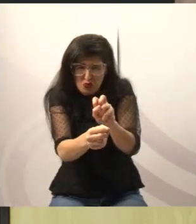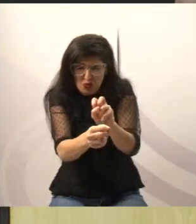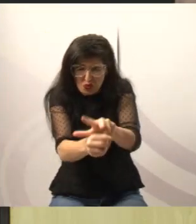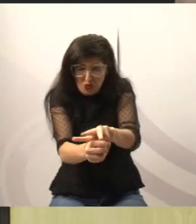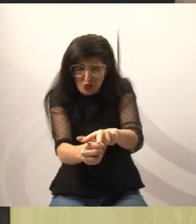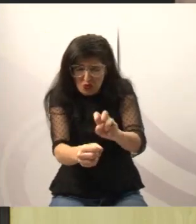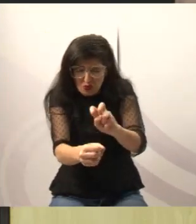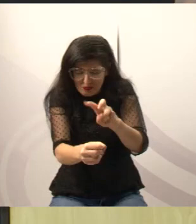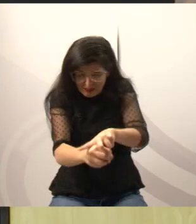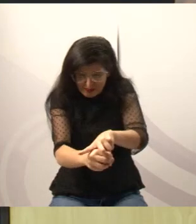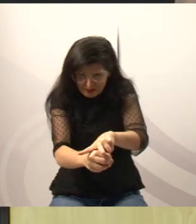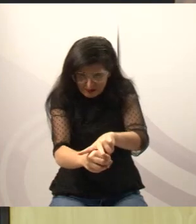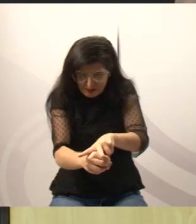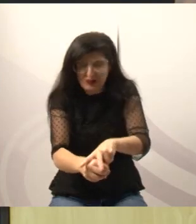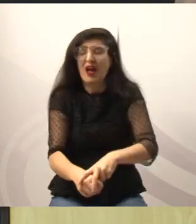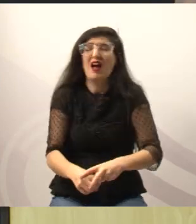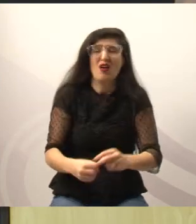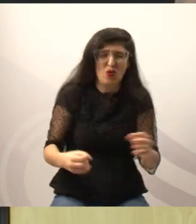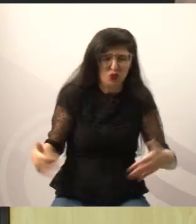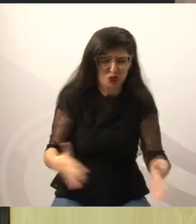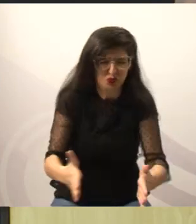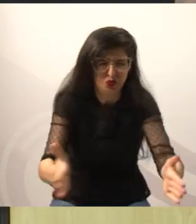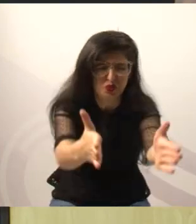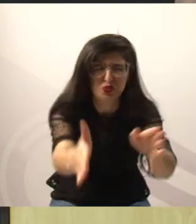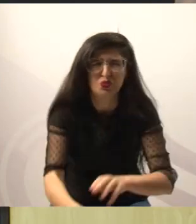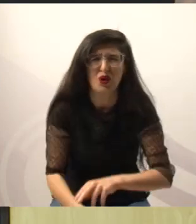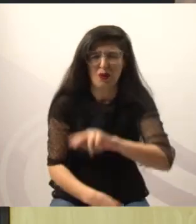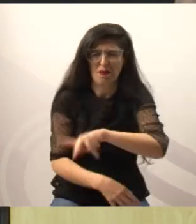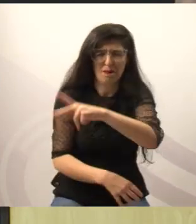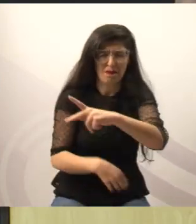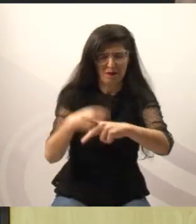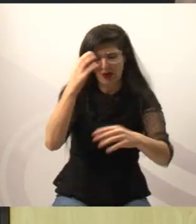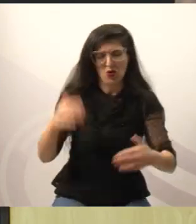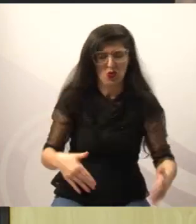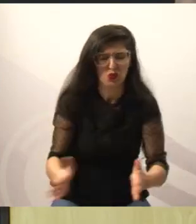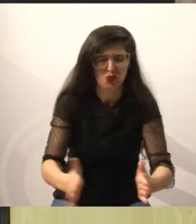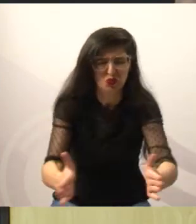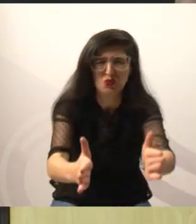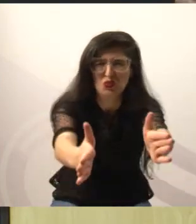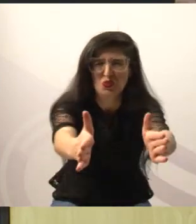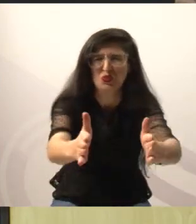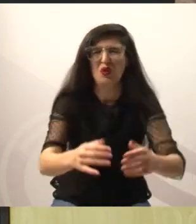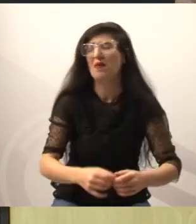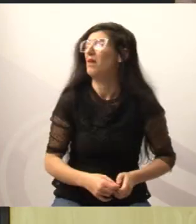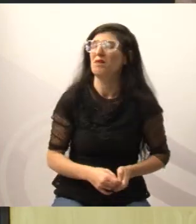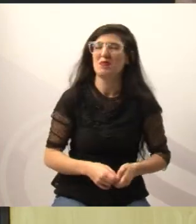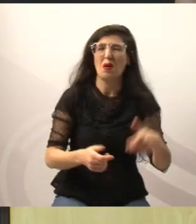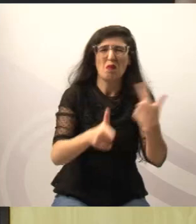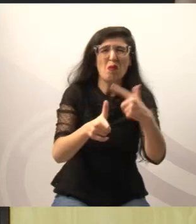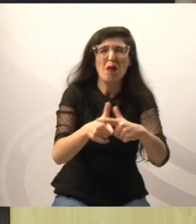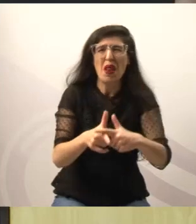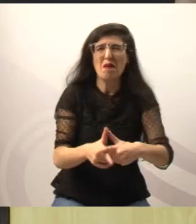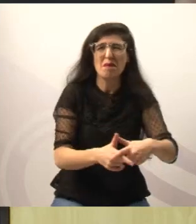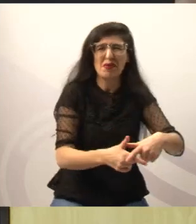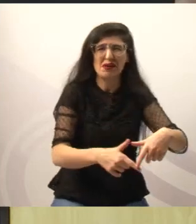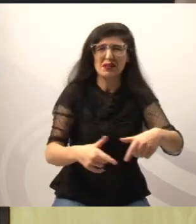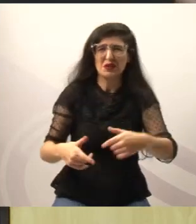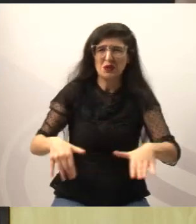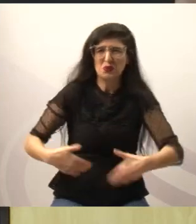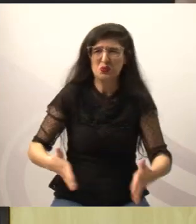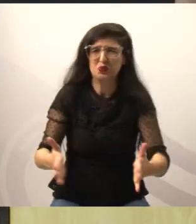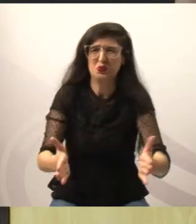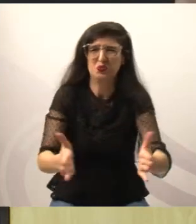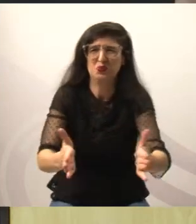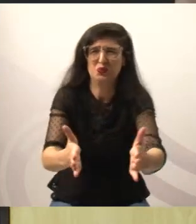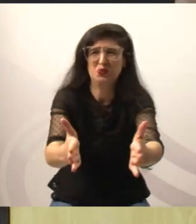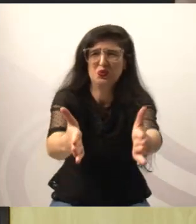Sul. Considerando que no dia 15 de maio de 2020, este vereador esteve no local, conforme foto anexas, novamente constatando o problema e